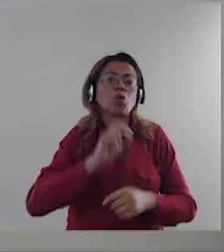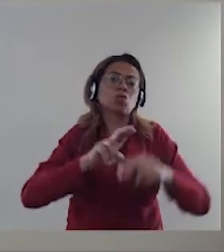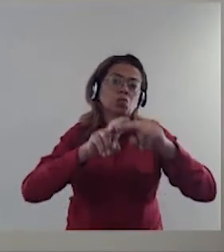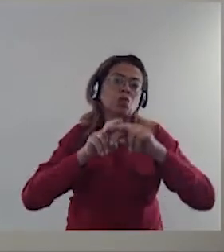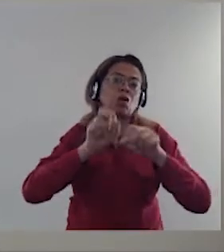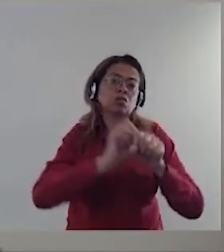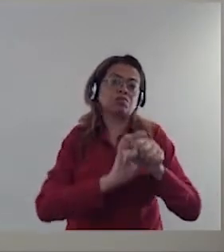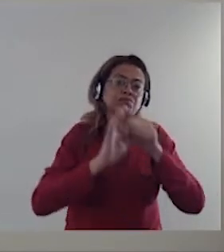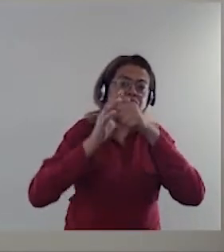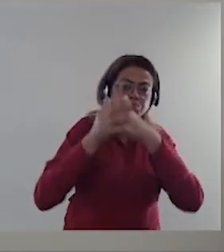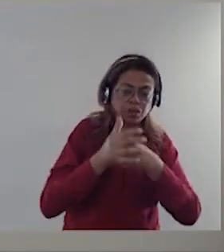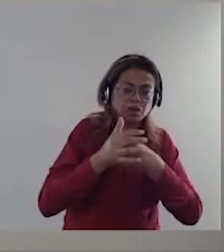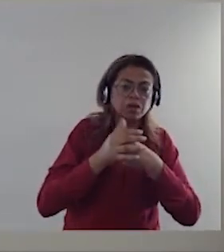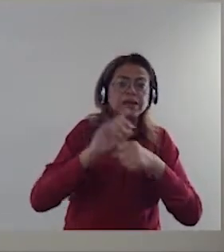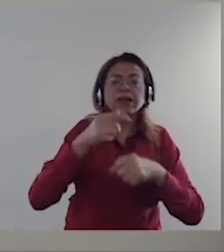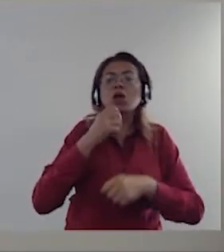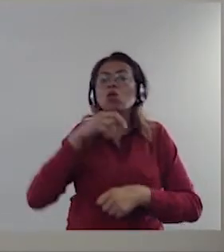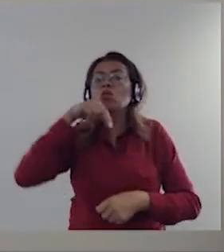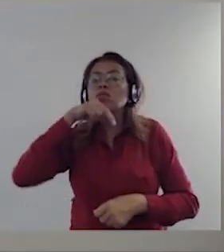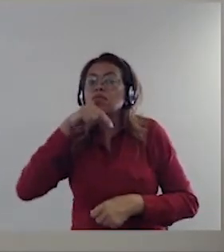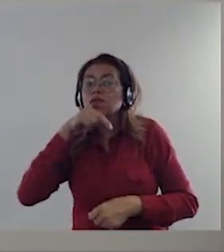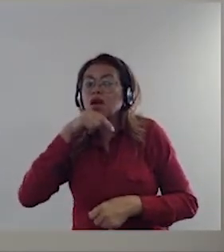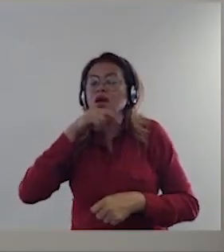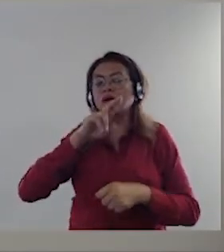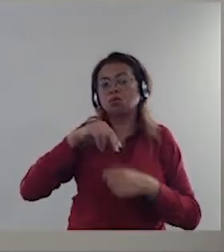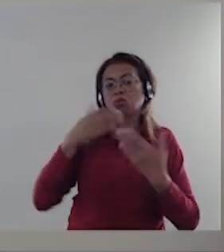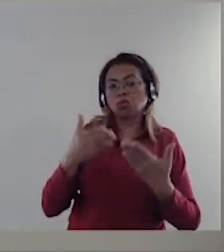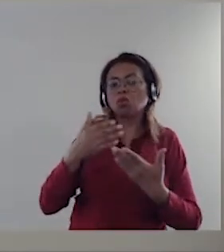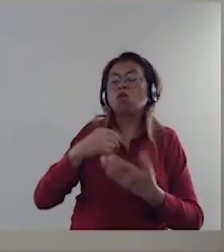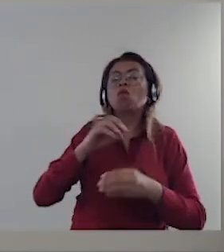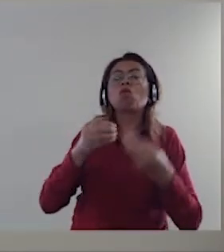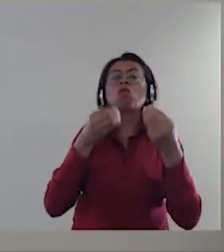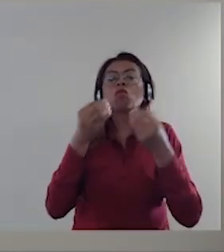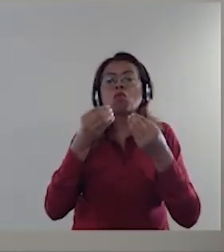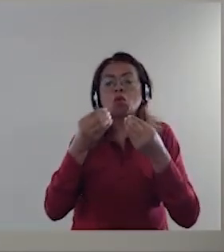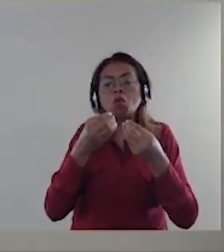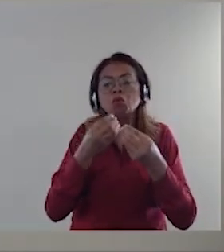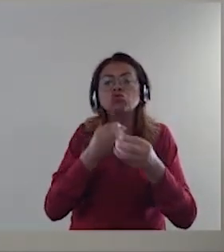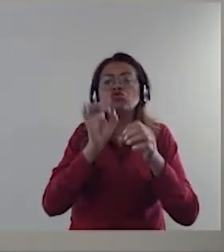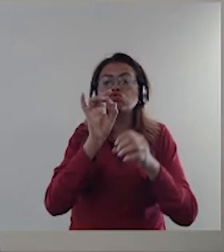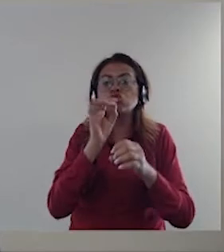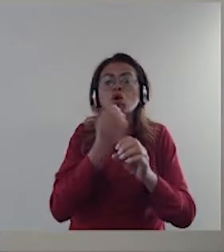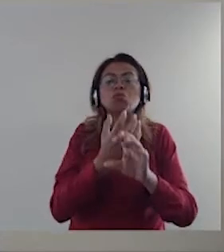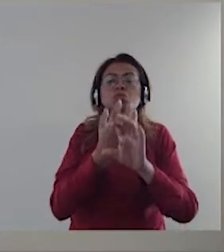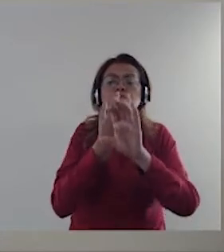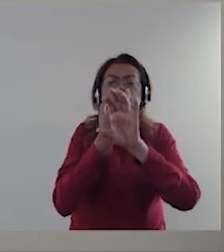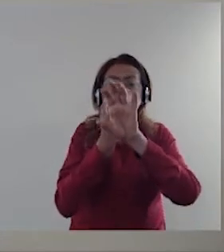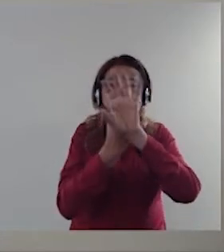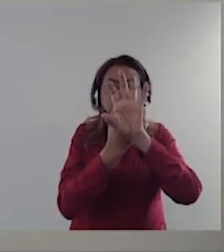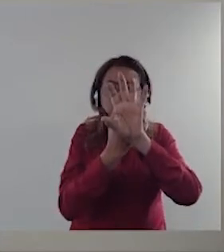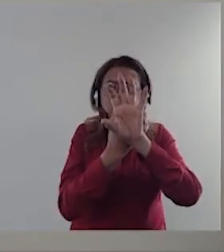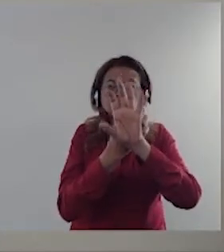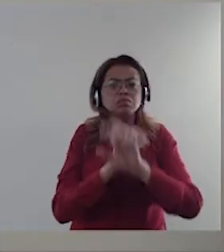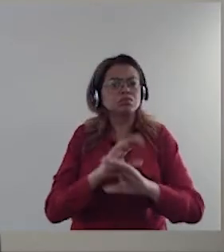momento pós-pandêmico, porque isso não pode se transformar necessariamente numa tônica, né, da nossa convivência